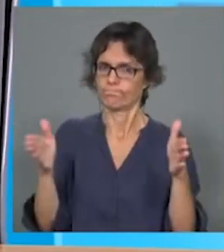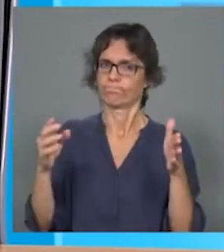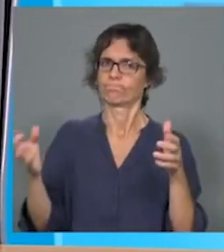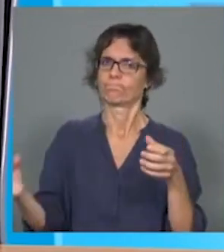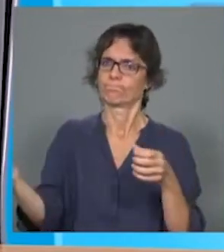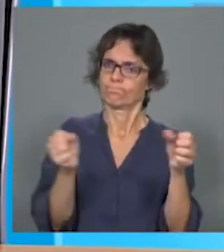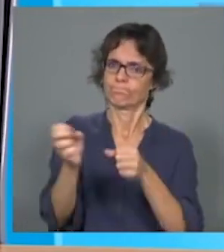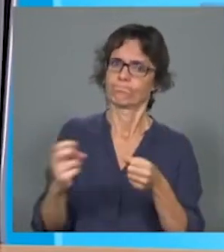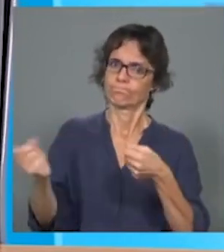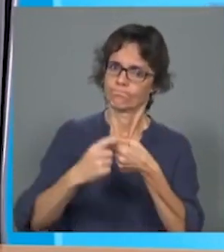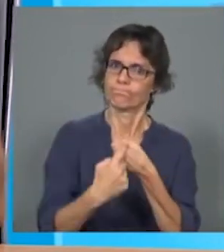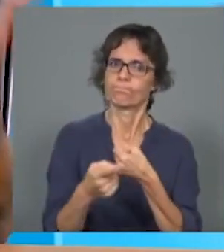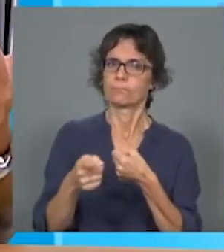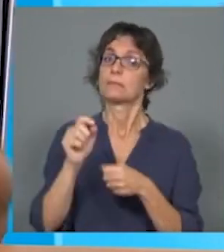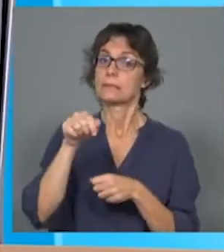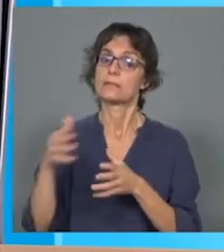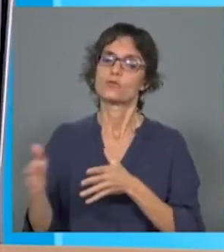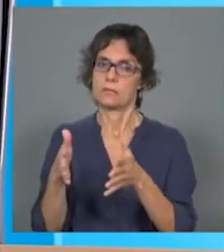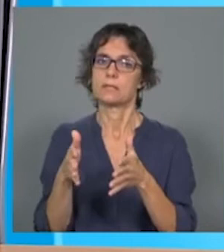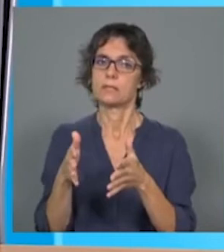prazo da própria universidade, não só a